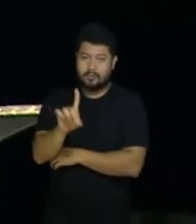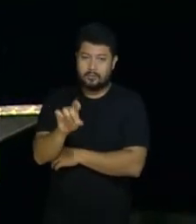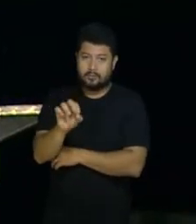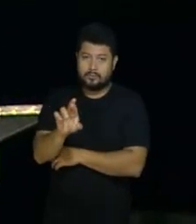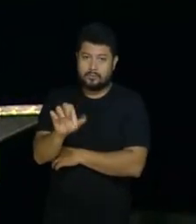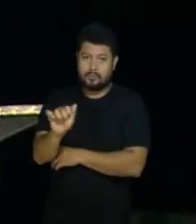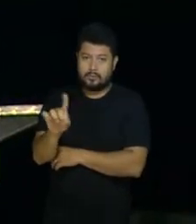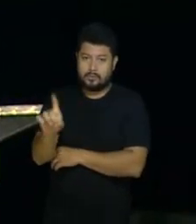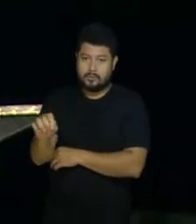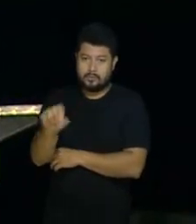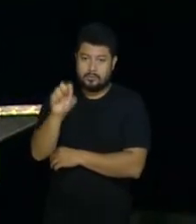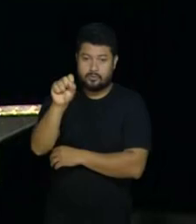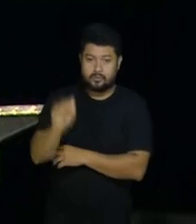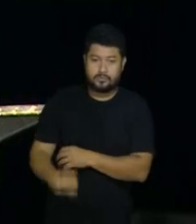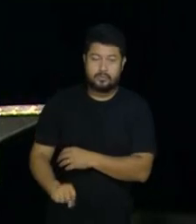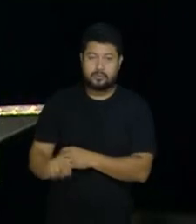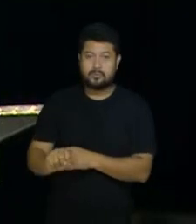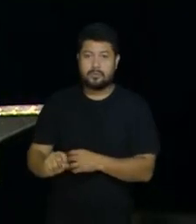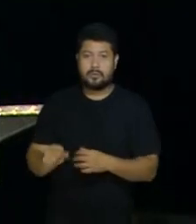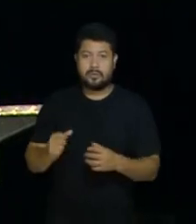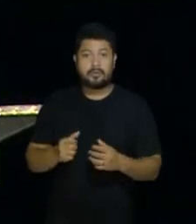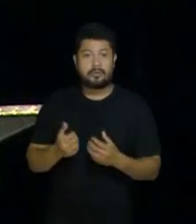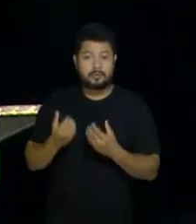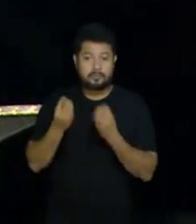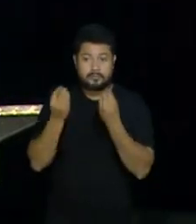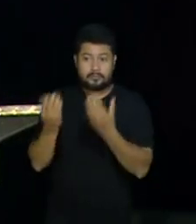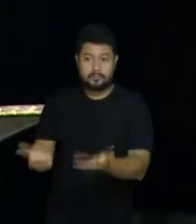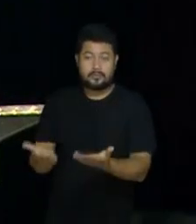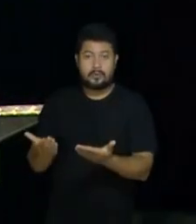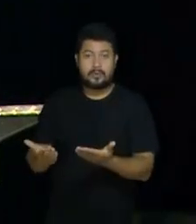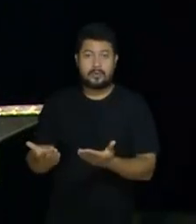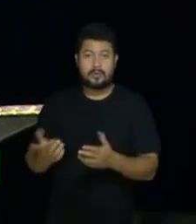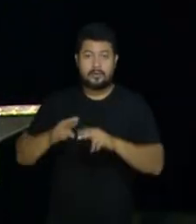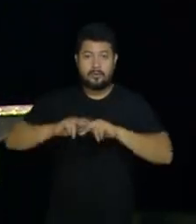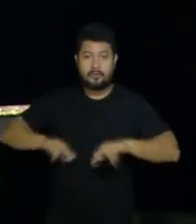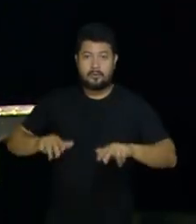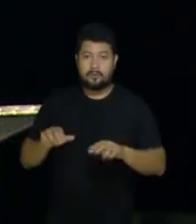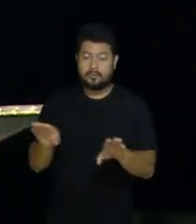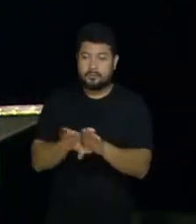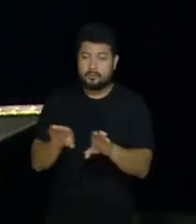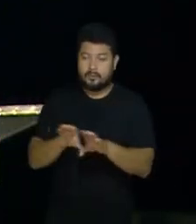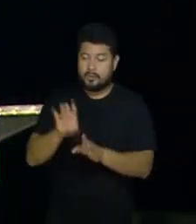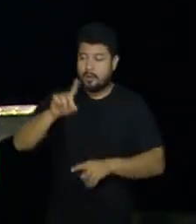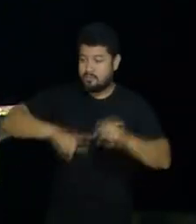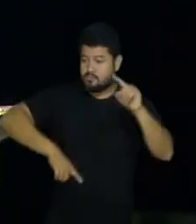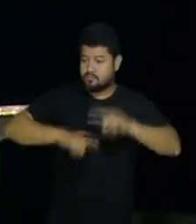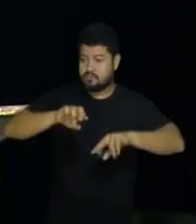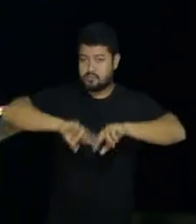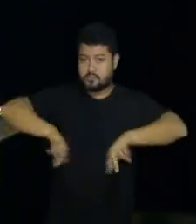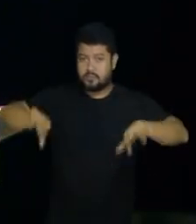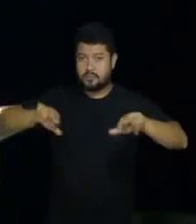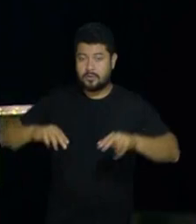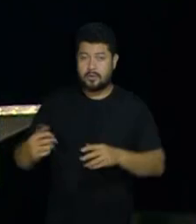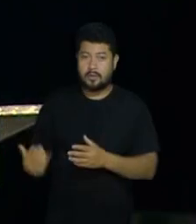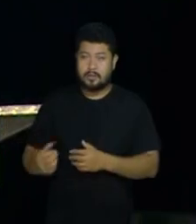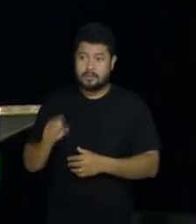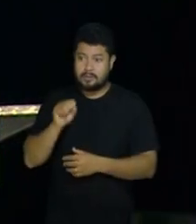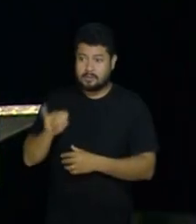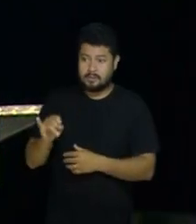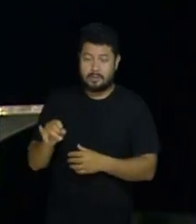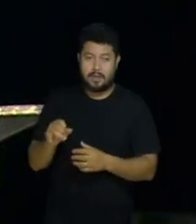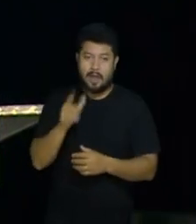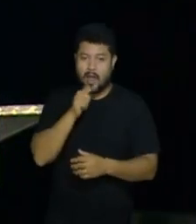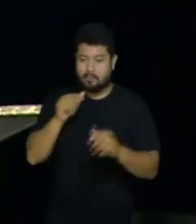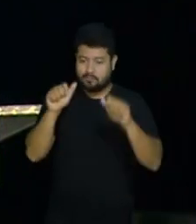disso, além das doações físicas, ceder os nossos equipamentos tão logo a água permita para fazer